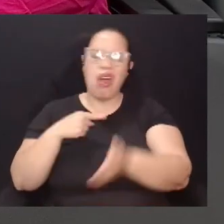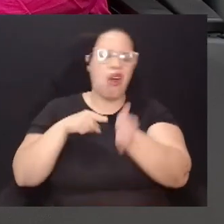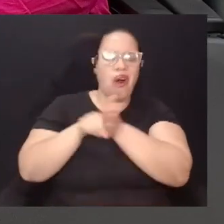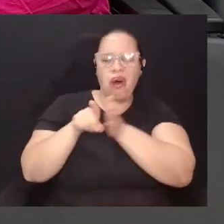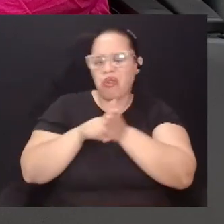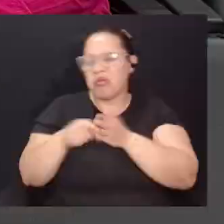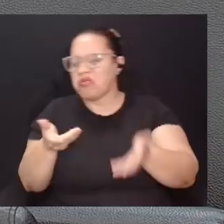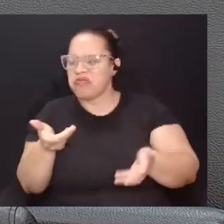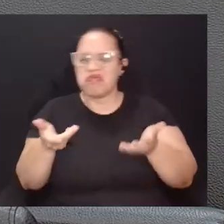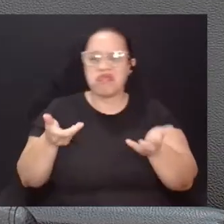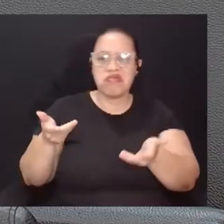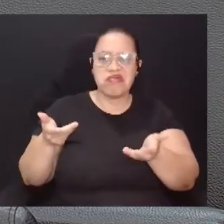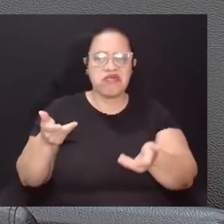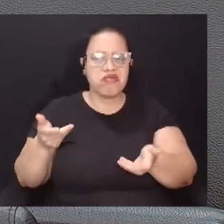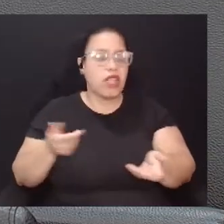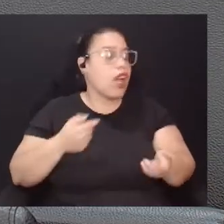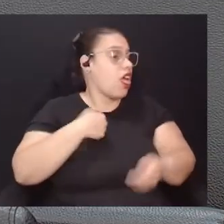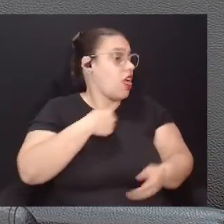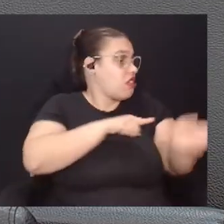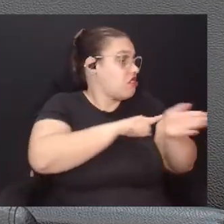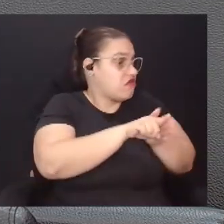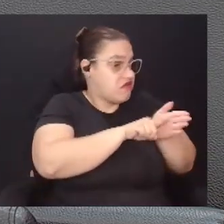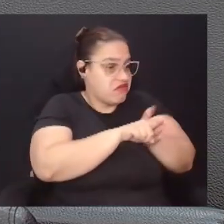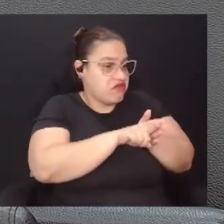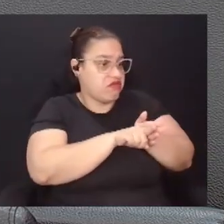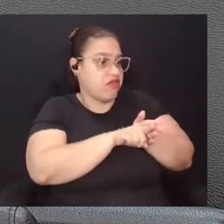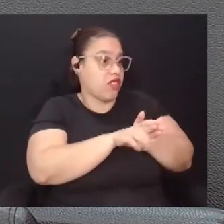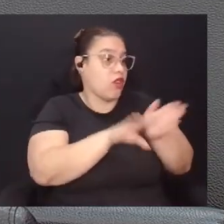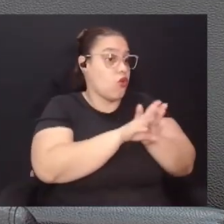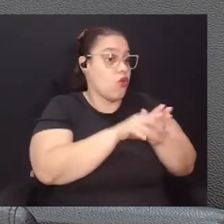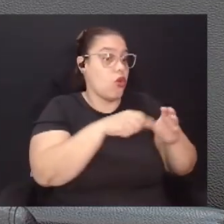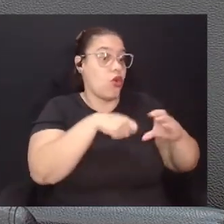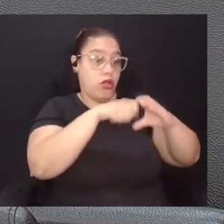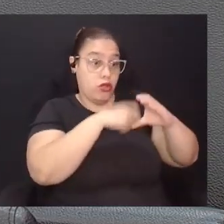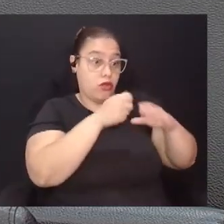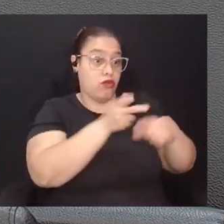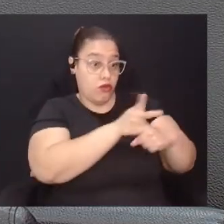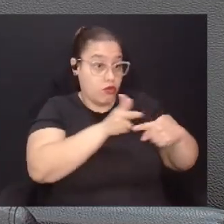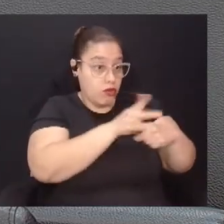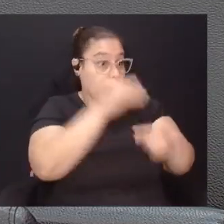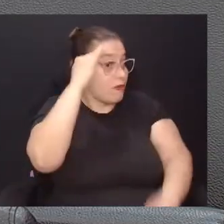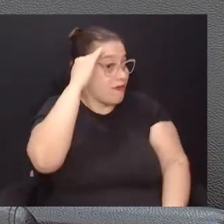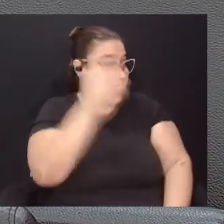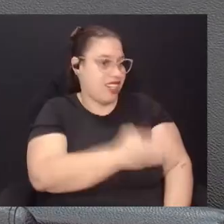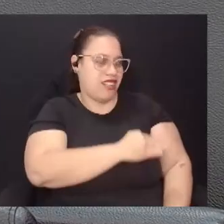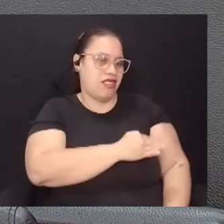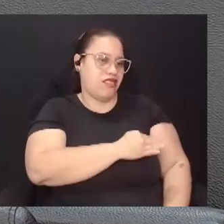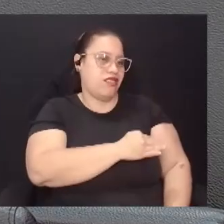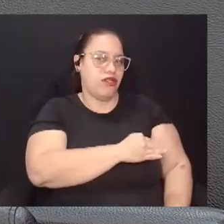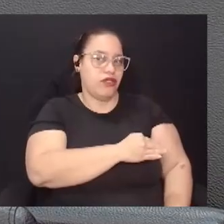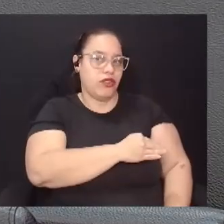vários questionamentos? A gente teve alguns questionamentos que chegaram de vídeos, na verdade, de